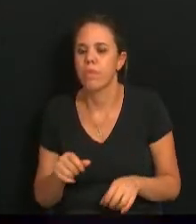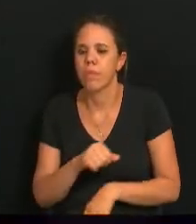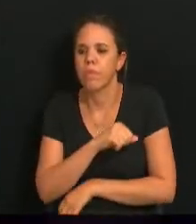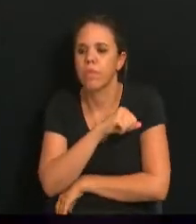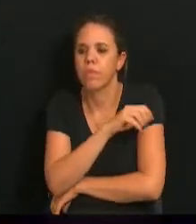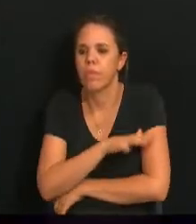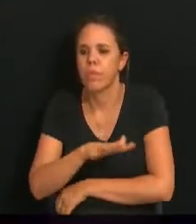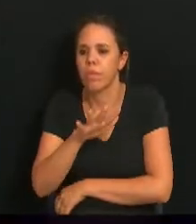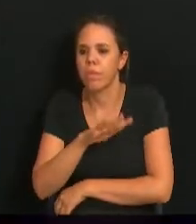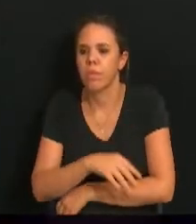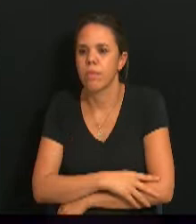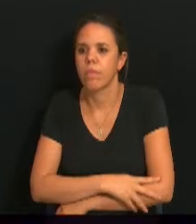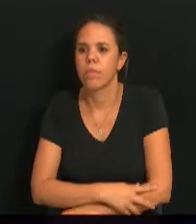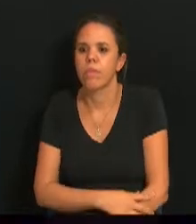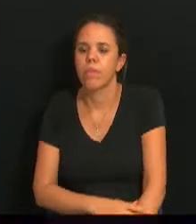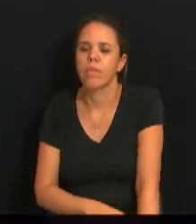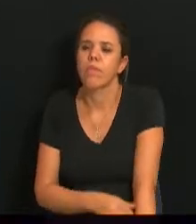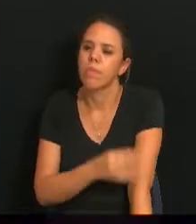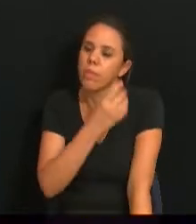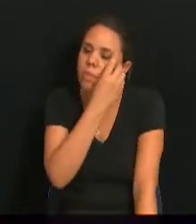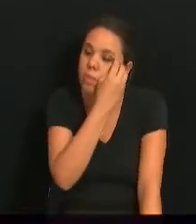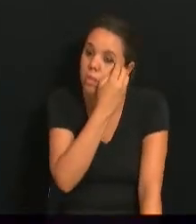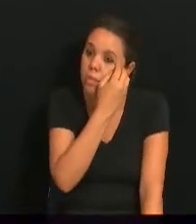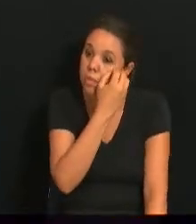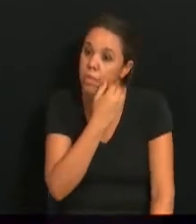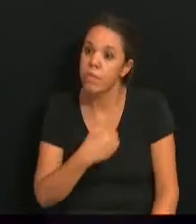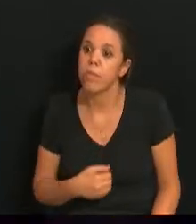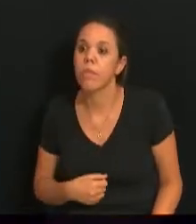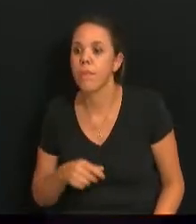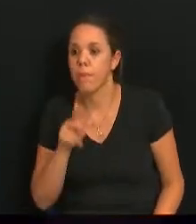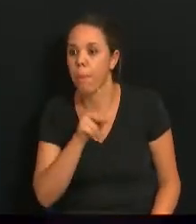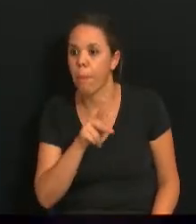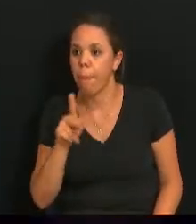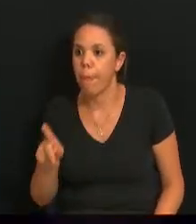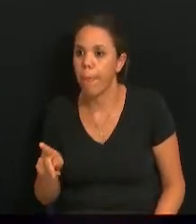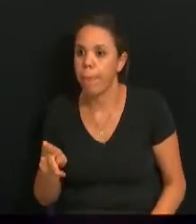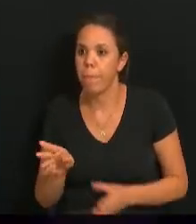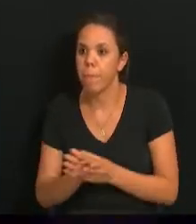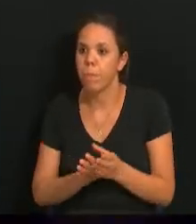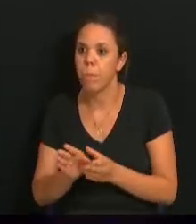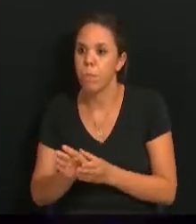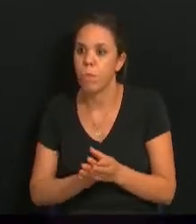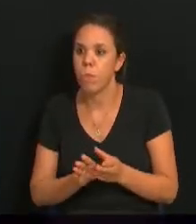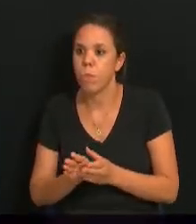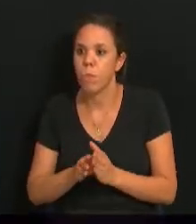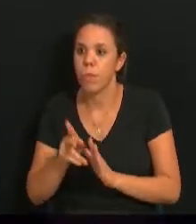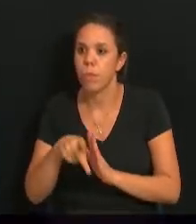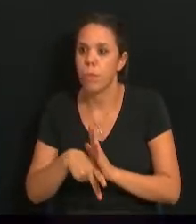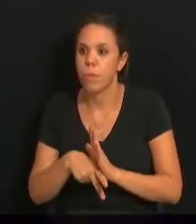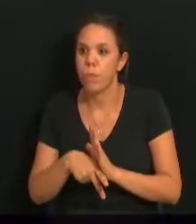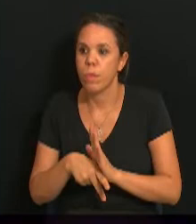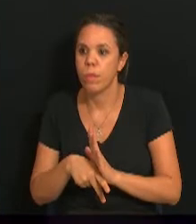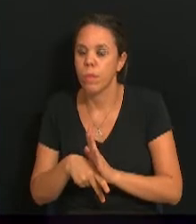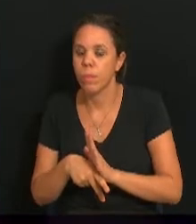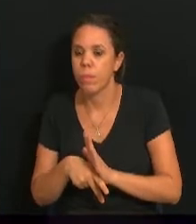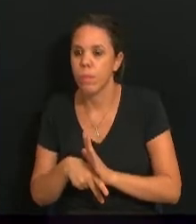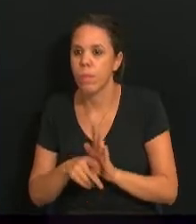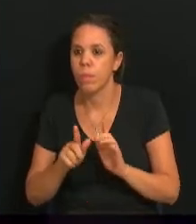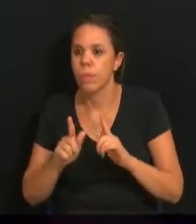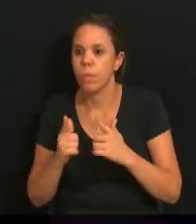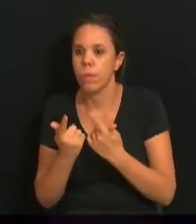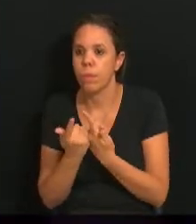nossas comunidades. É o professor orientado nesse projeto